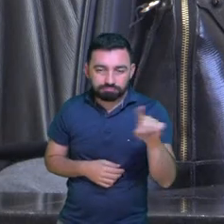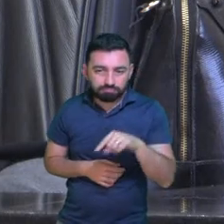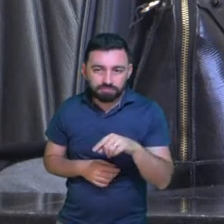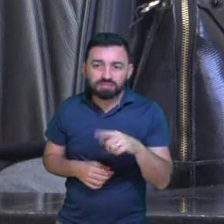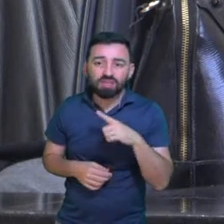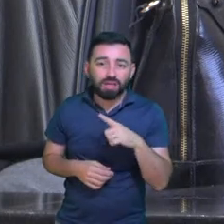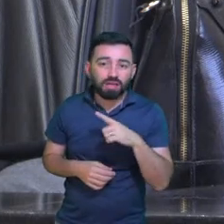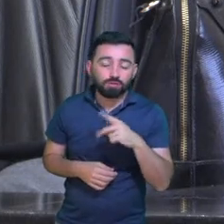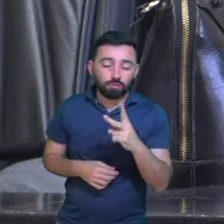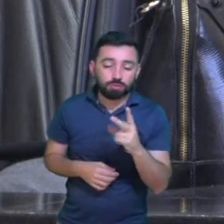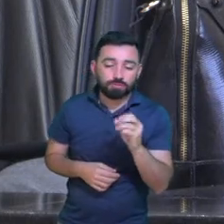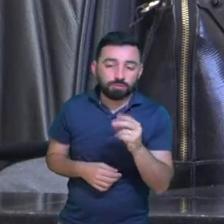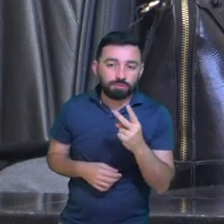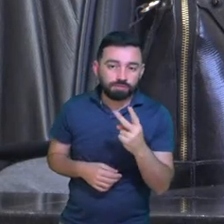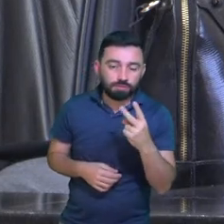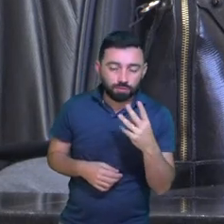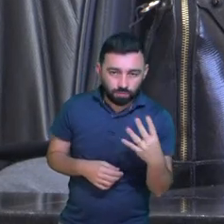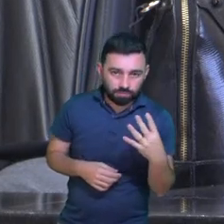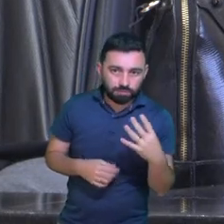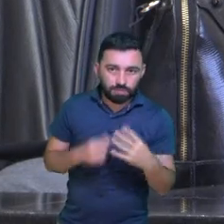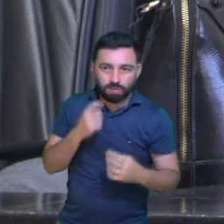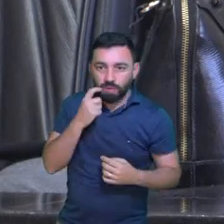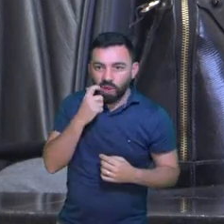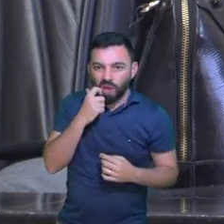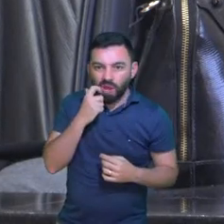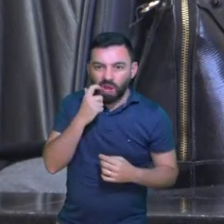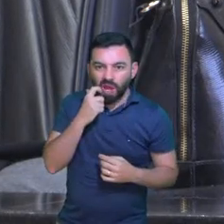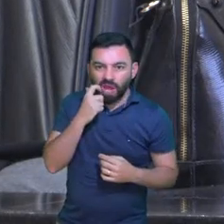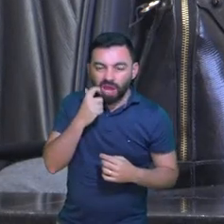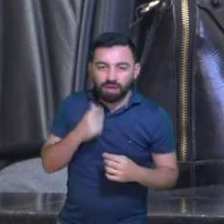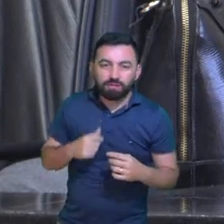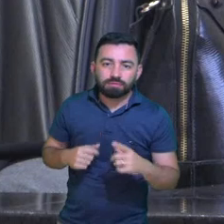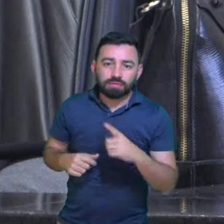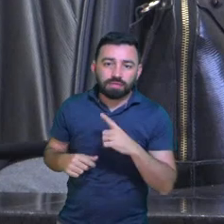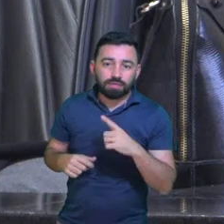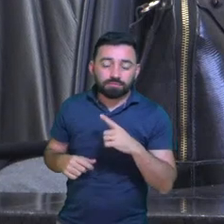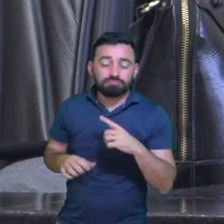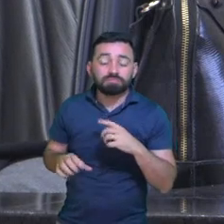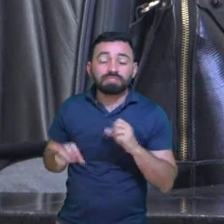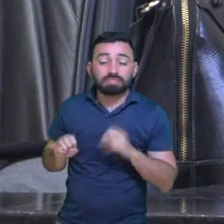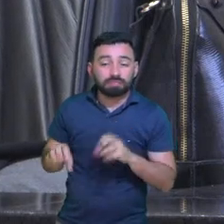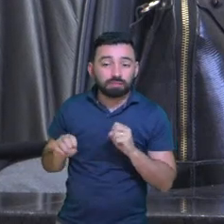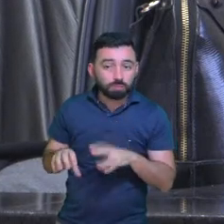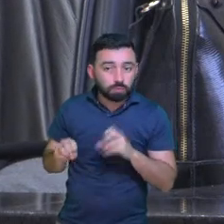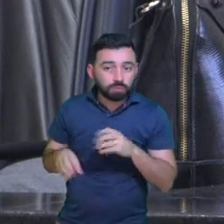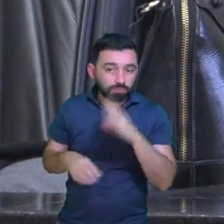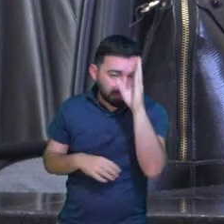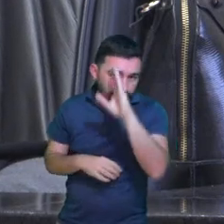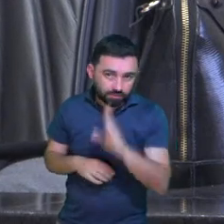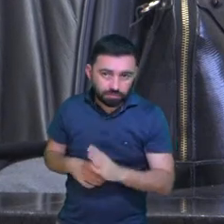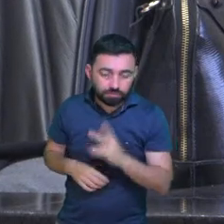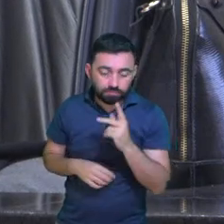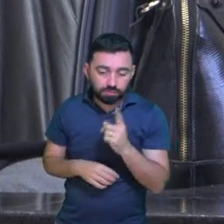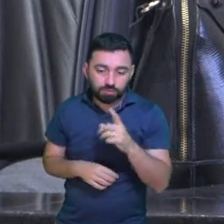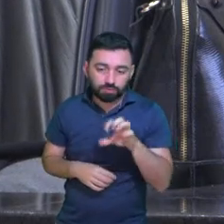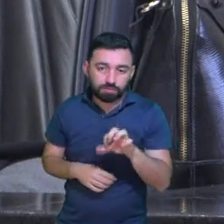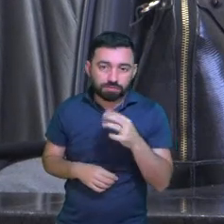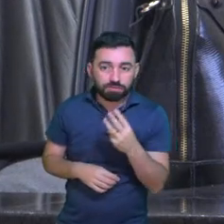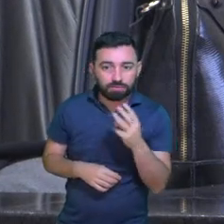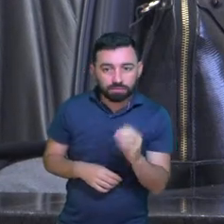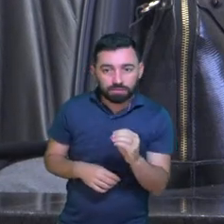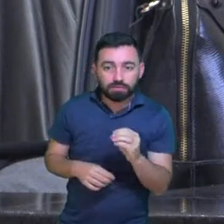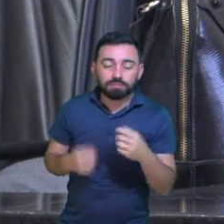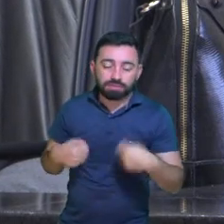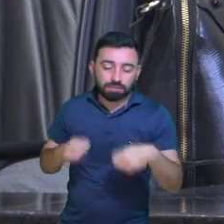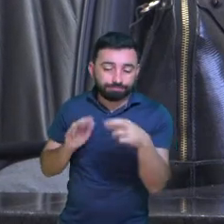falar um pouco para vocês sobre ela a gente começa falando de licenciatura no Brasil em 1930 quando a gente tem que regularizar profissão dos professores